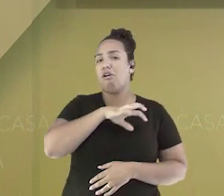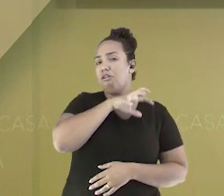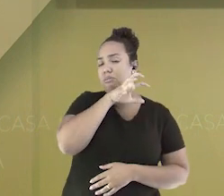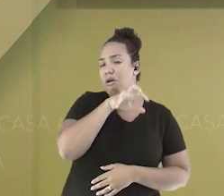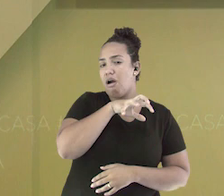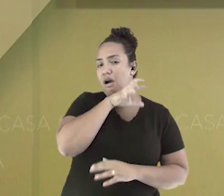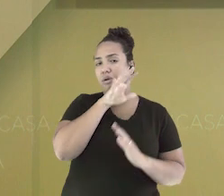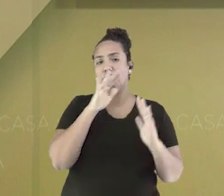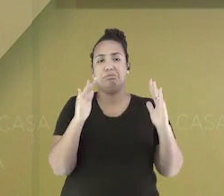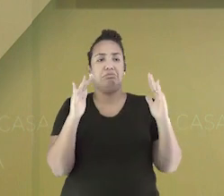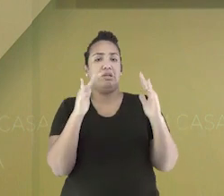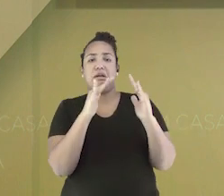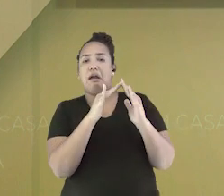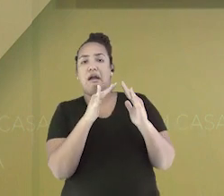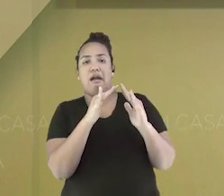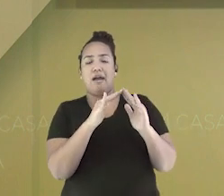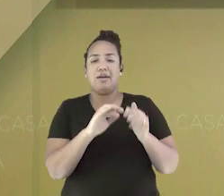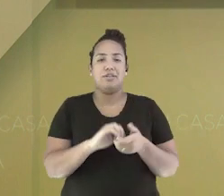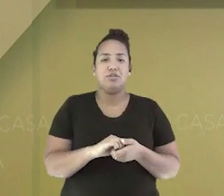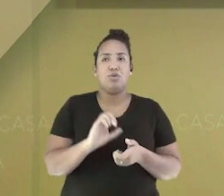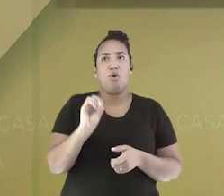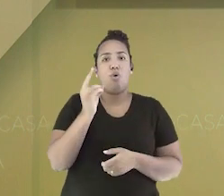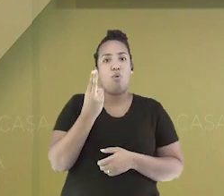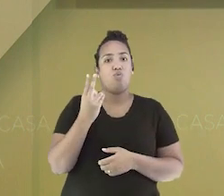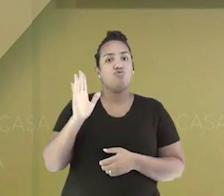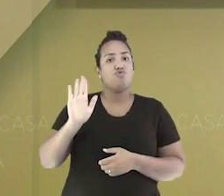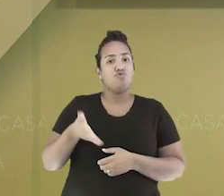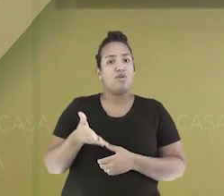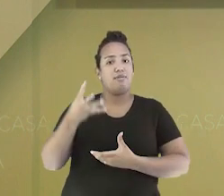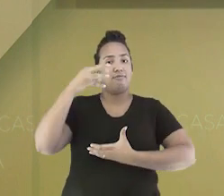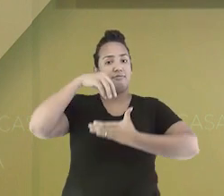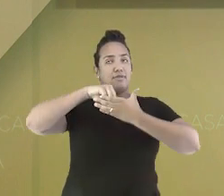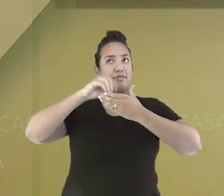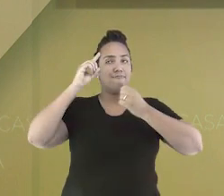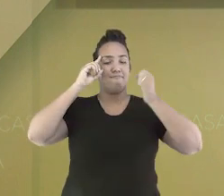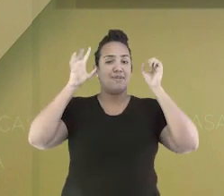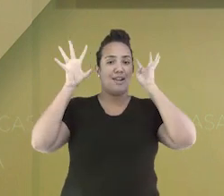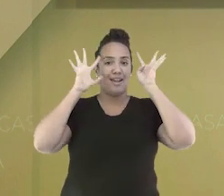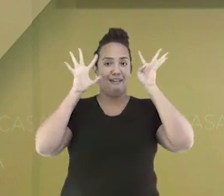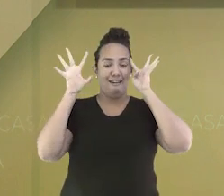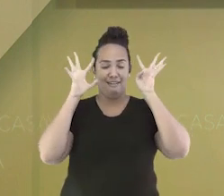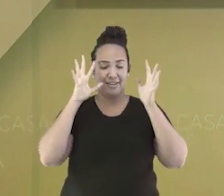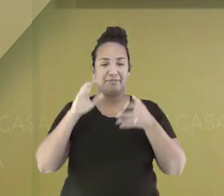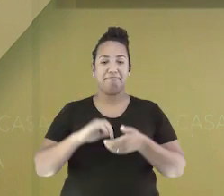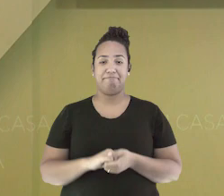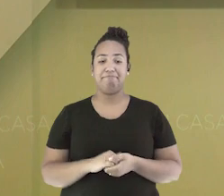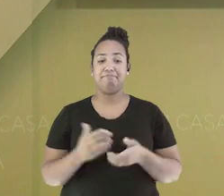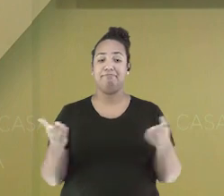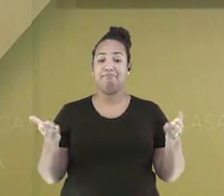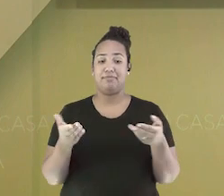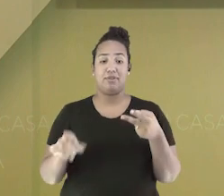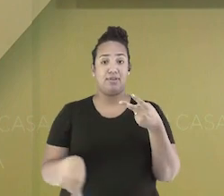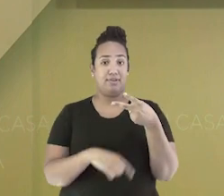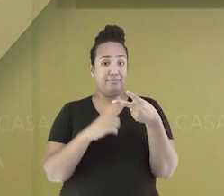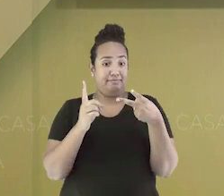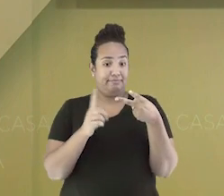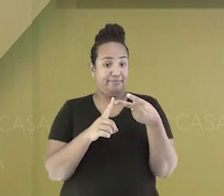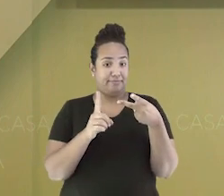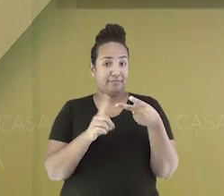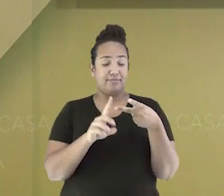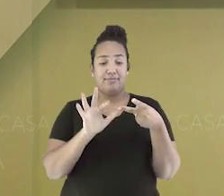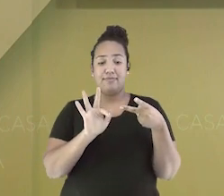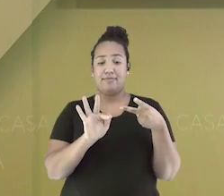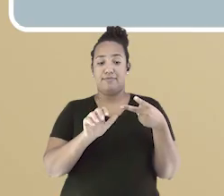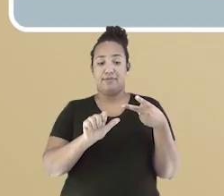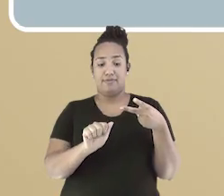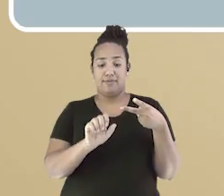animal, uma casa ou algo que só existe na sua imaginação. É aí que entra o segundo elemento, o fazer